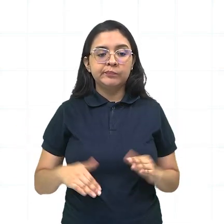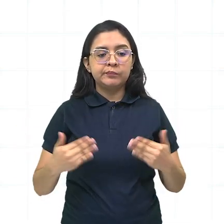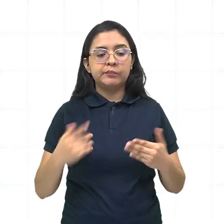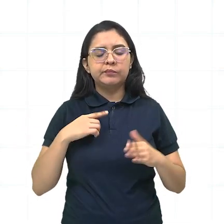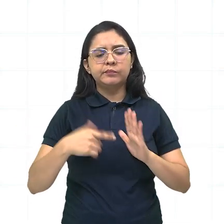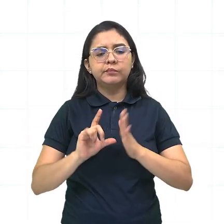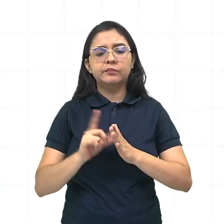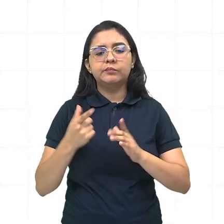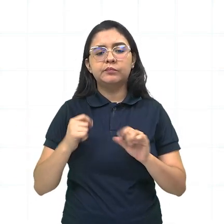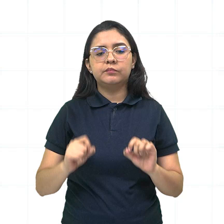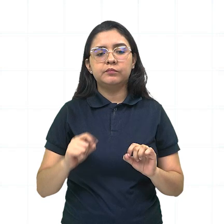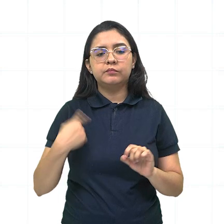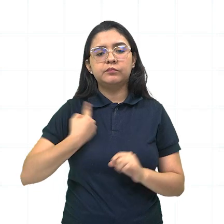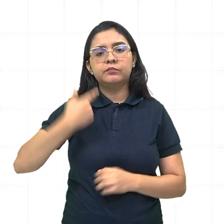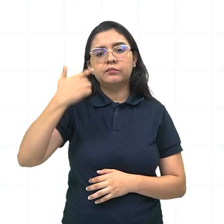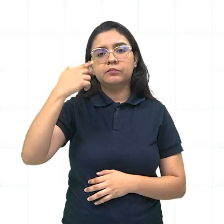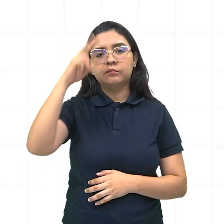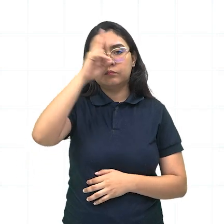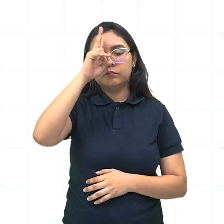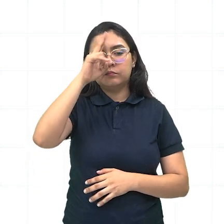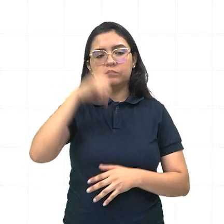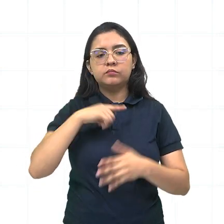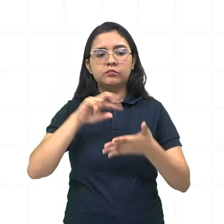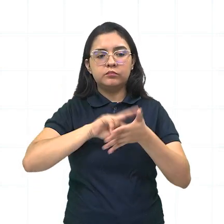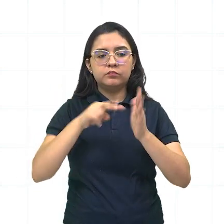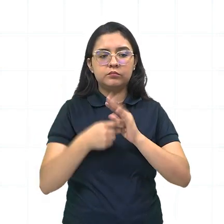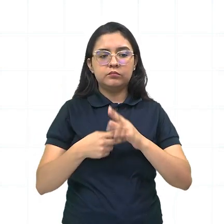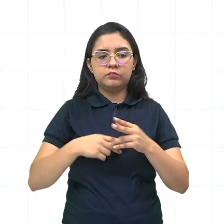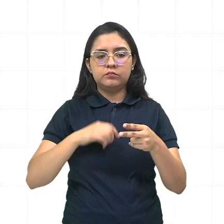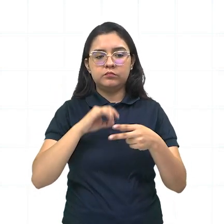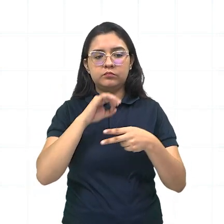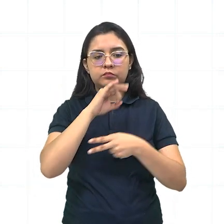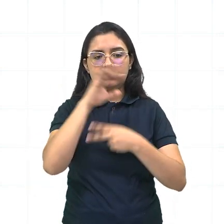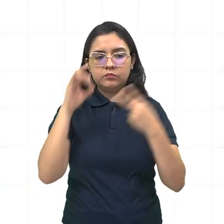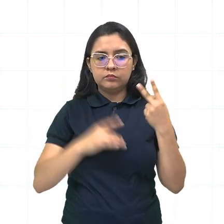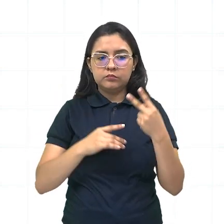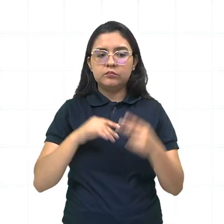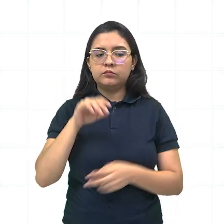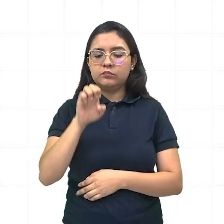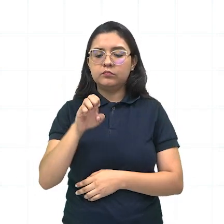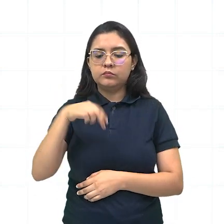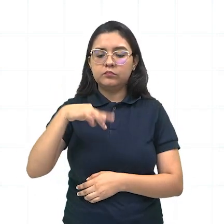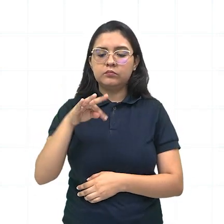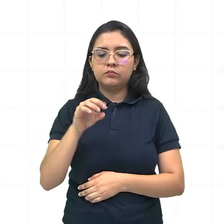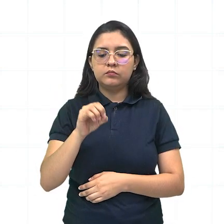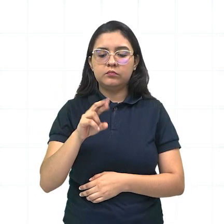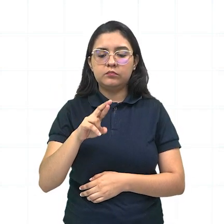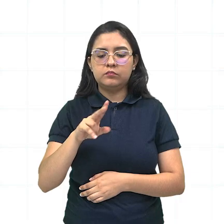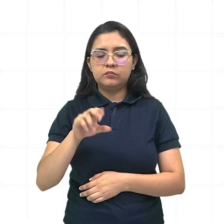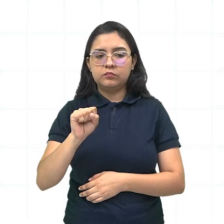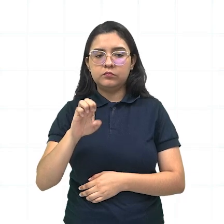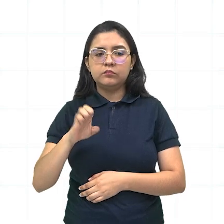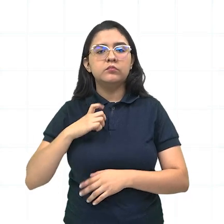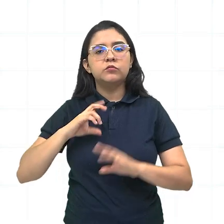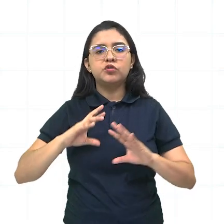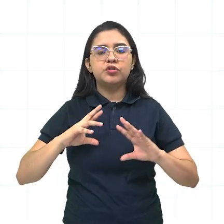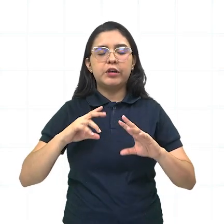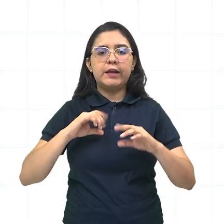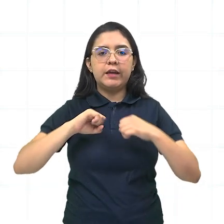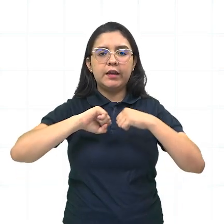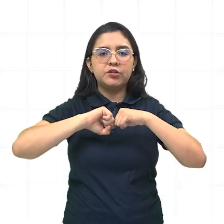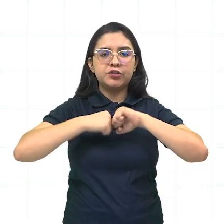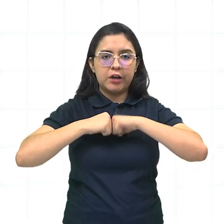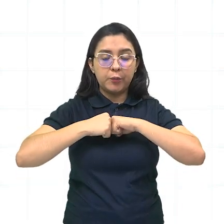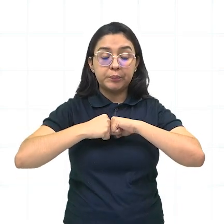gente continuar, vamos relembrar aqui o que significa cada um desses. A entorse, de uma maneira geral, é quando o osso